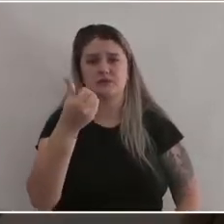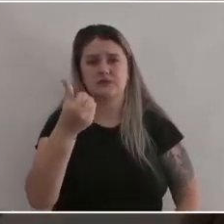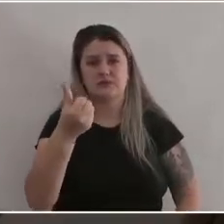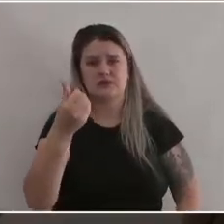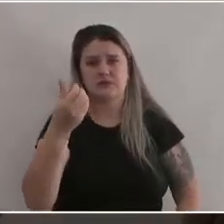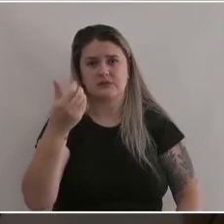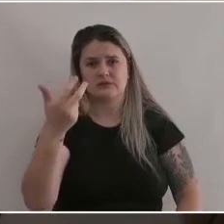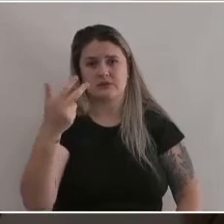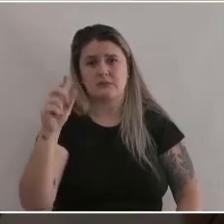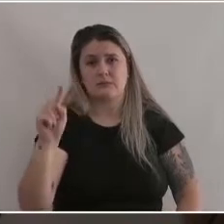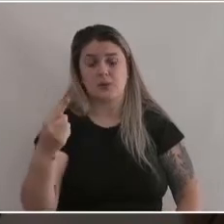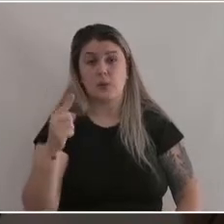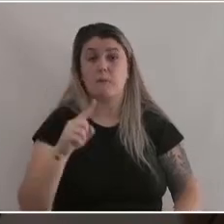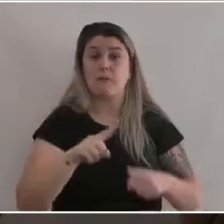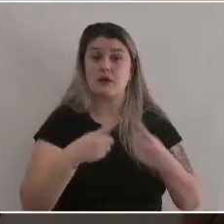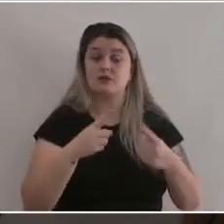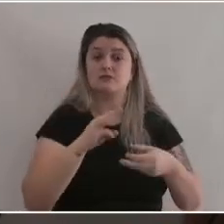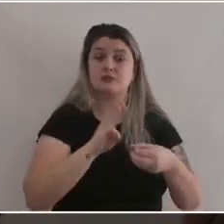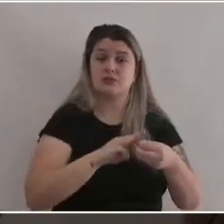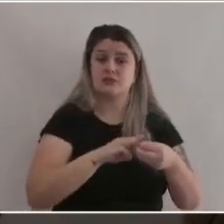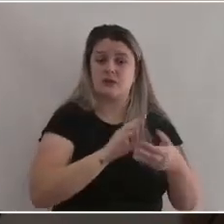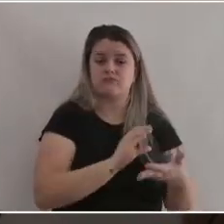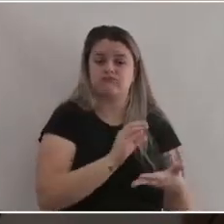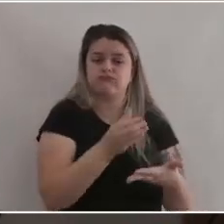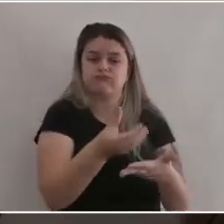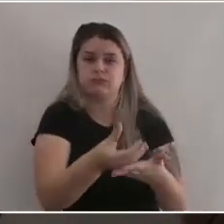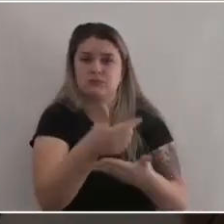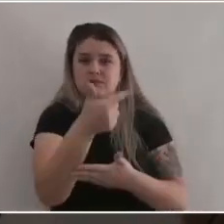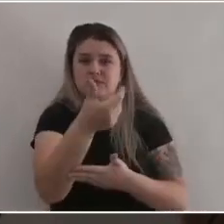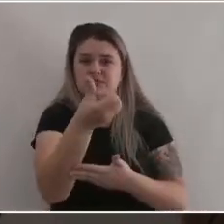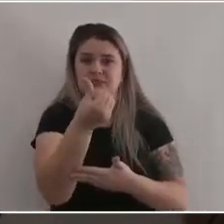23.863.000. Porém, o município investiu em educação R$